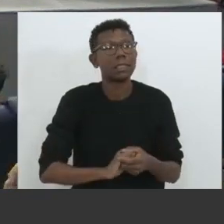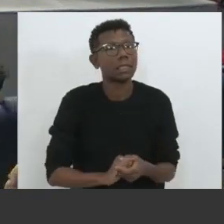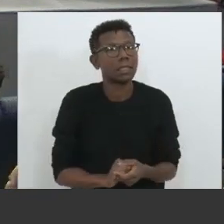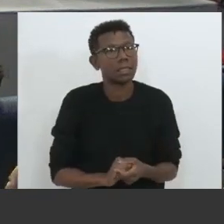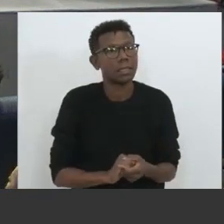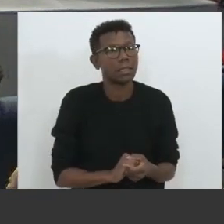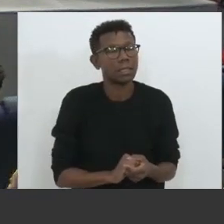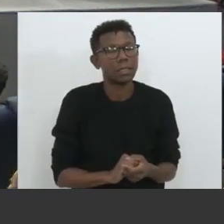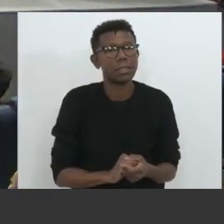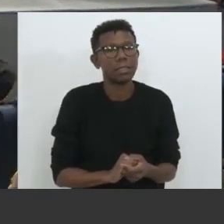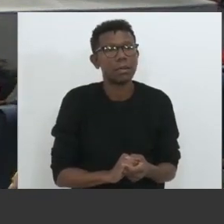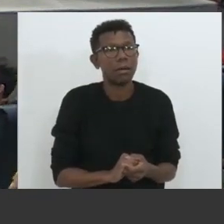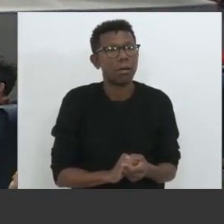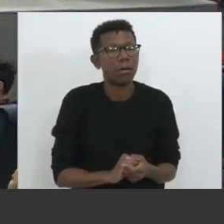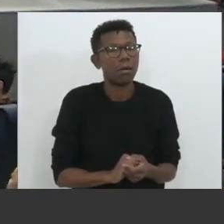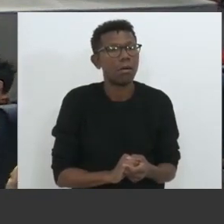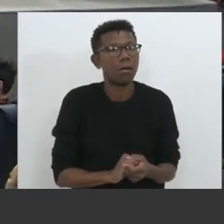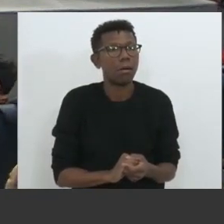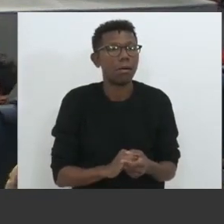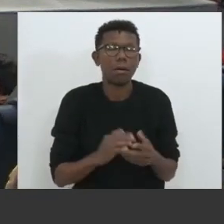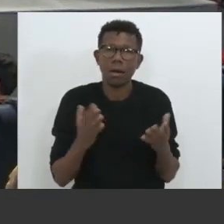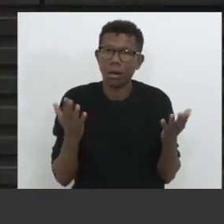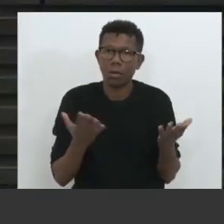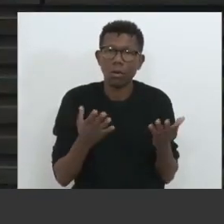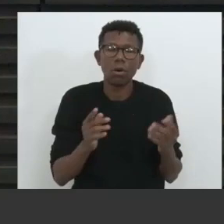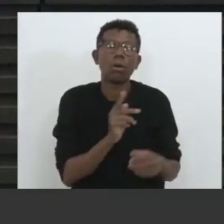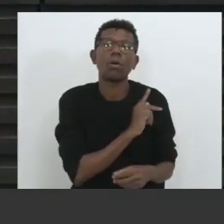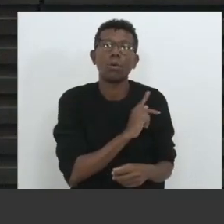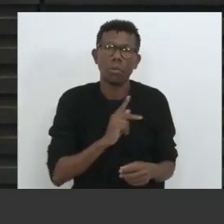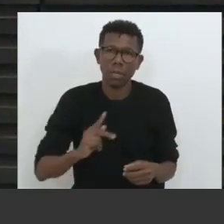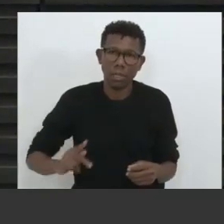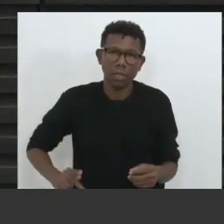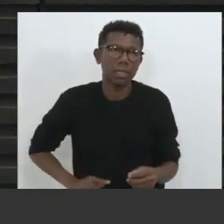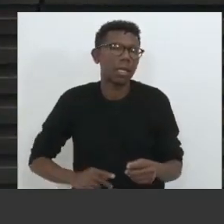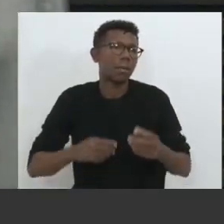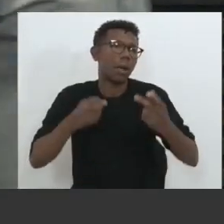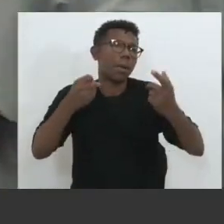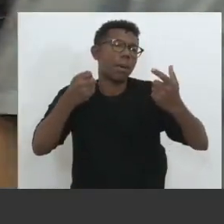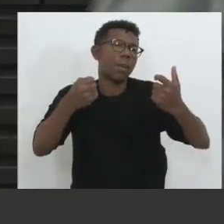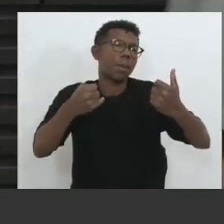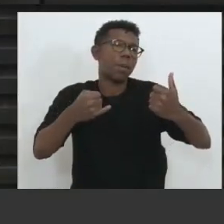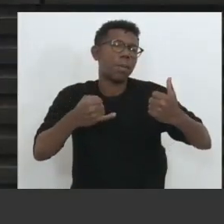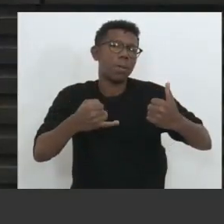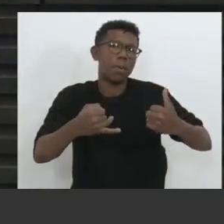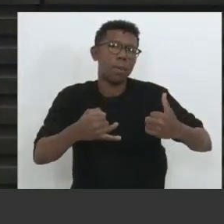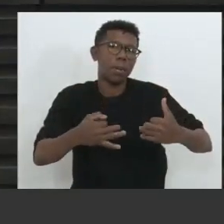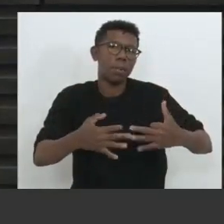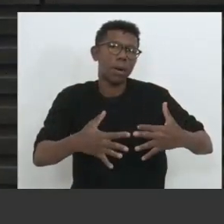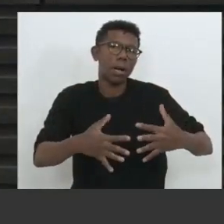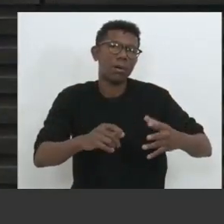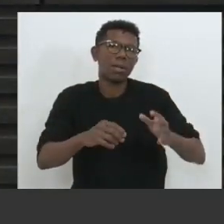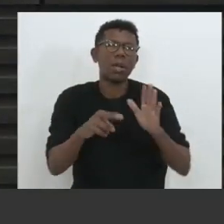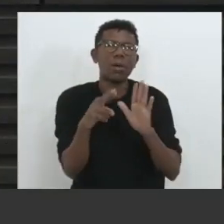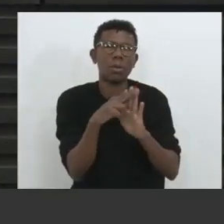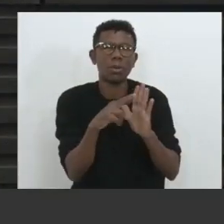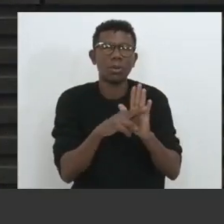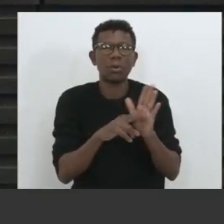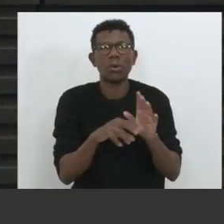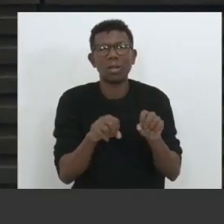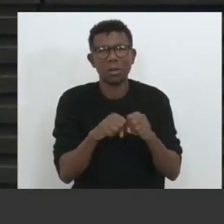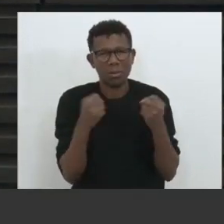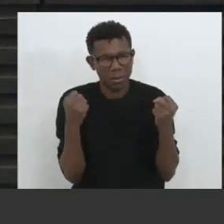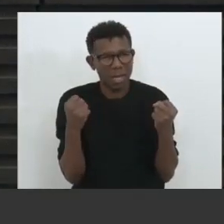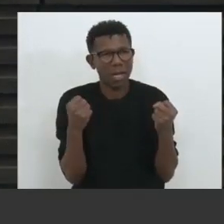Leite neste momento eu passo a palavra ao presidente para que ele faça aqui uma uma quebra de protocolo mas positivo e saudável para